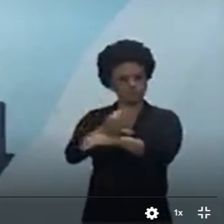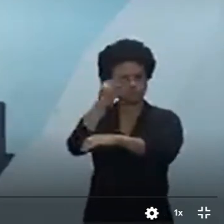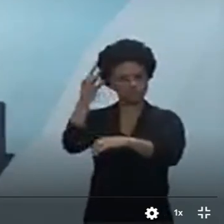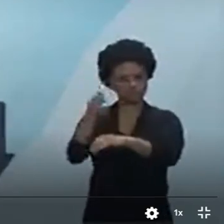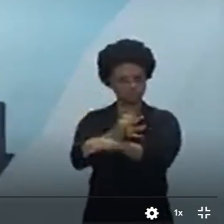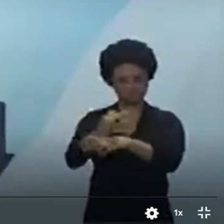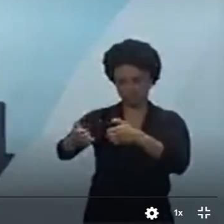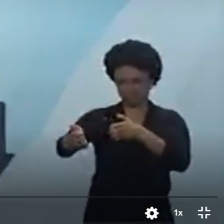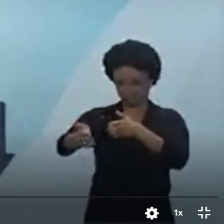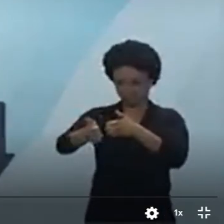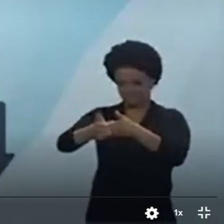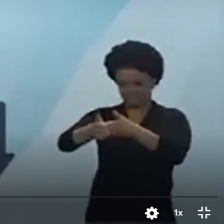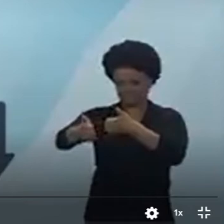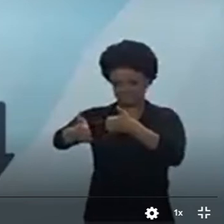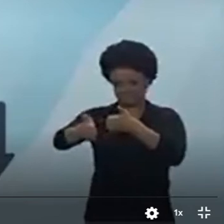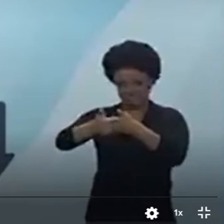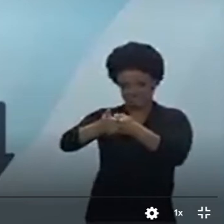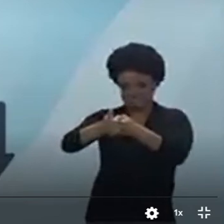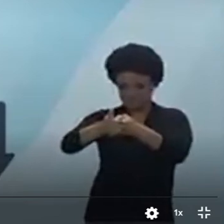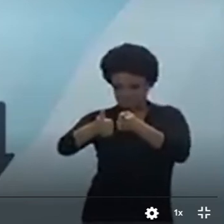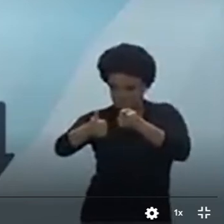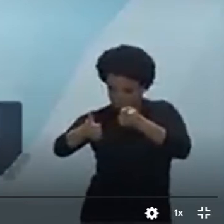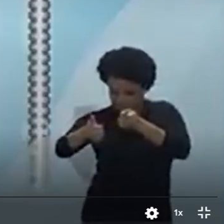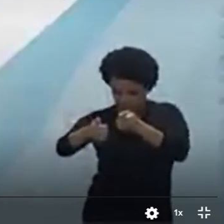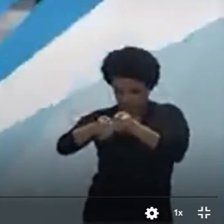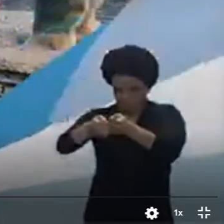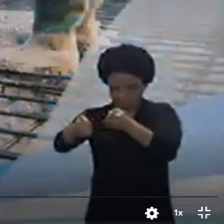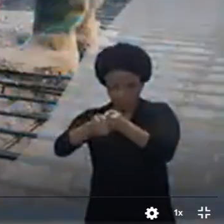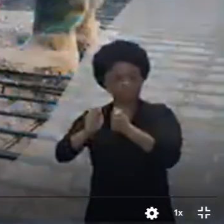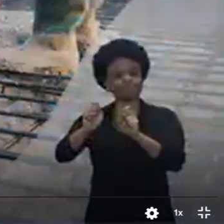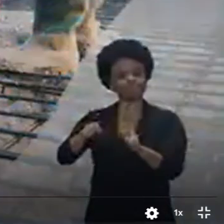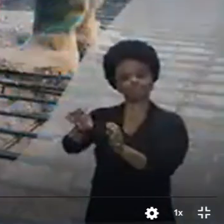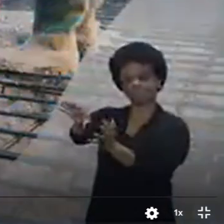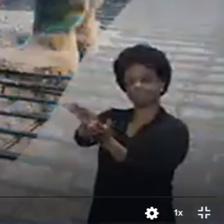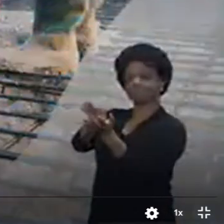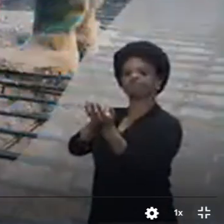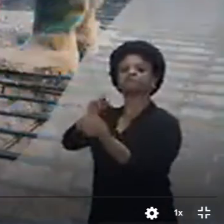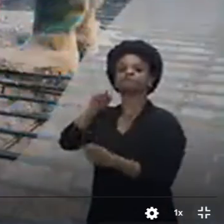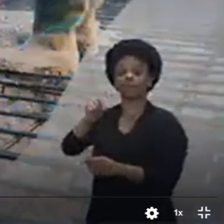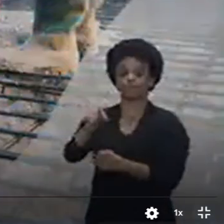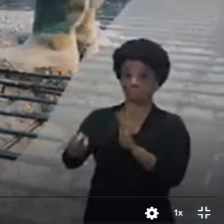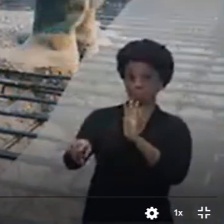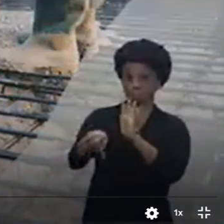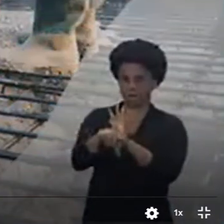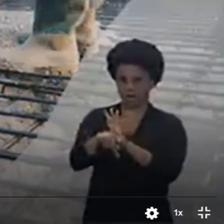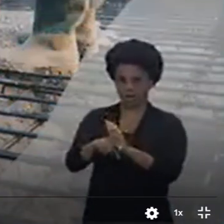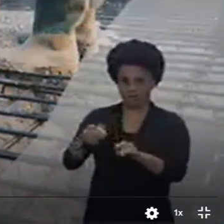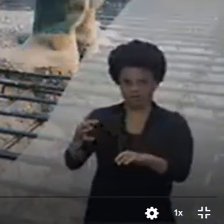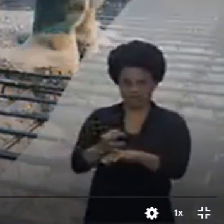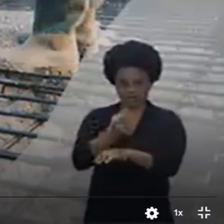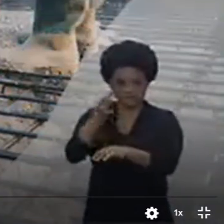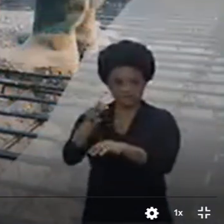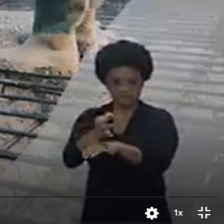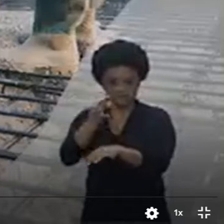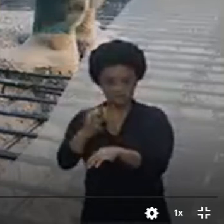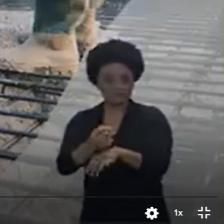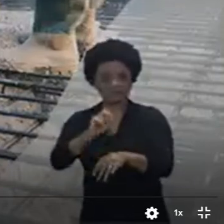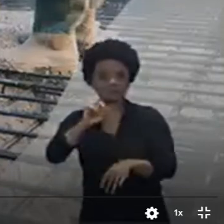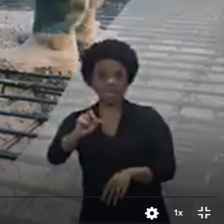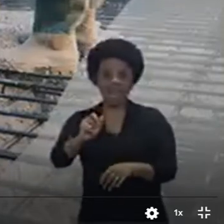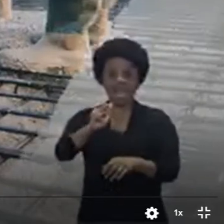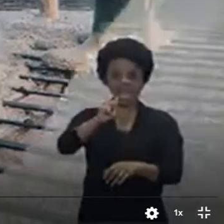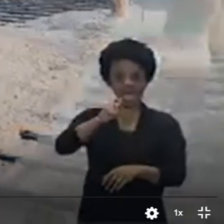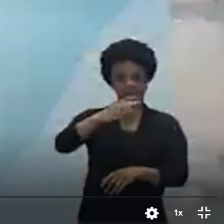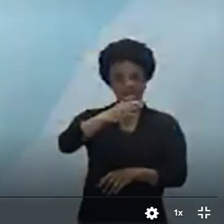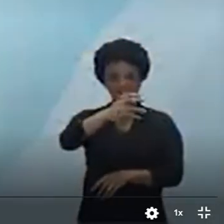à tração, podendo absorver uma parcela dos esforços. A junção do concreto e do aço é chamada de concreto armado, e ela só